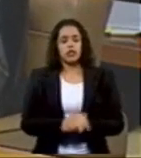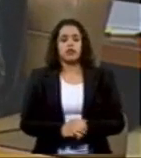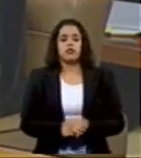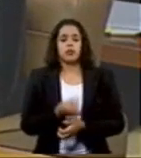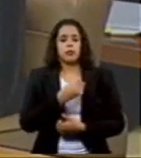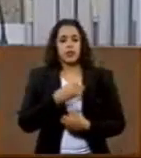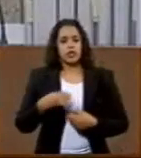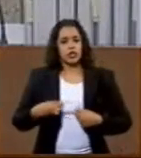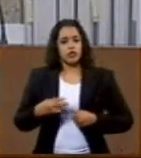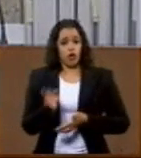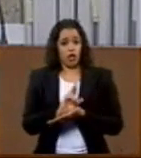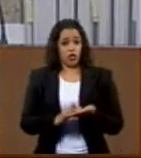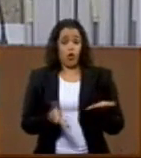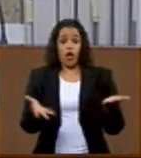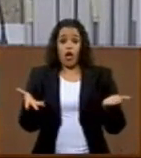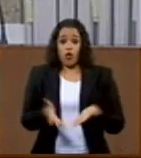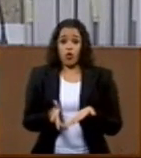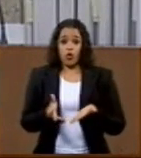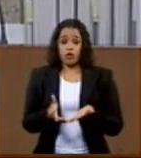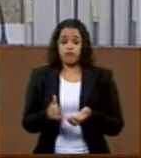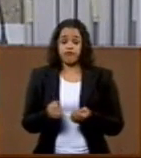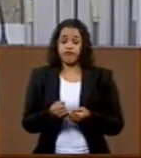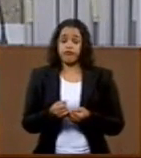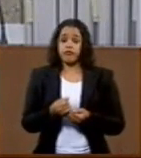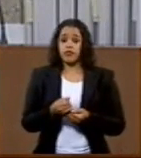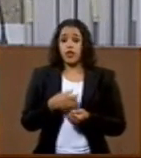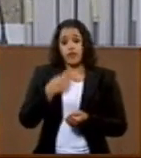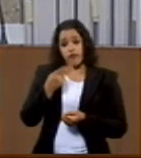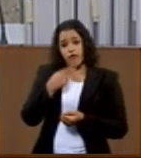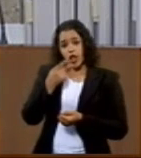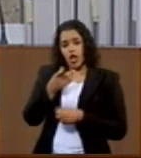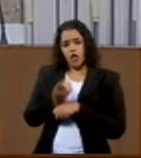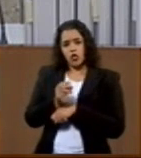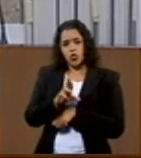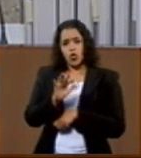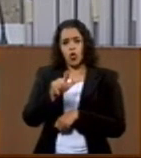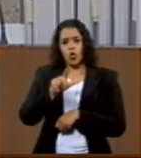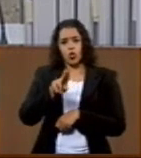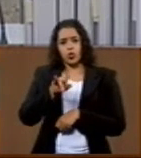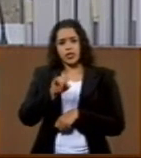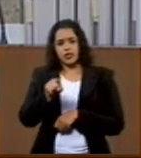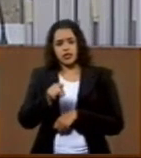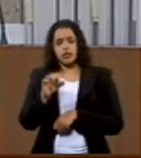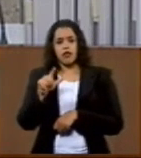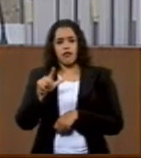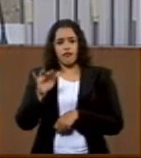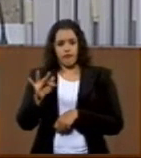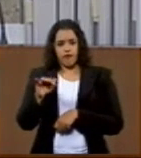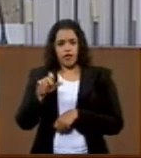ministro relator. Passo a palavra pelo recorrente ao doutor Luiz Felipe Bulos.